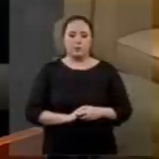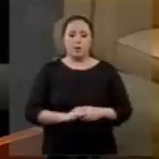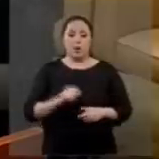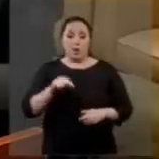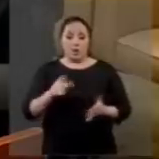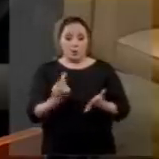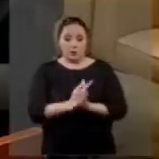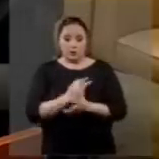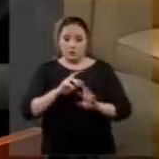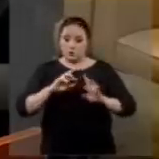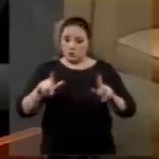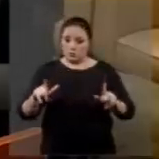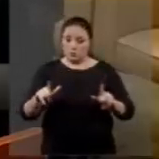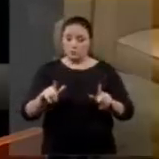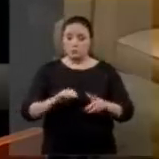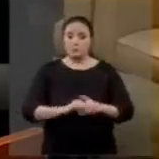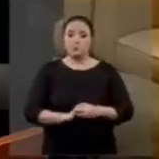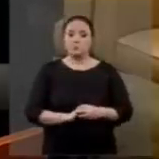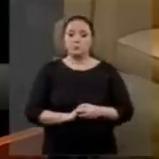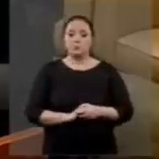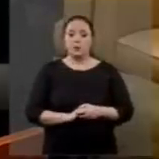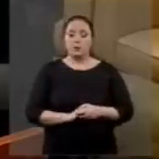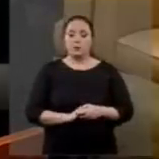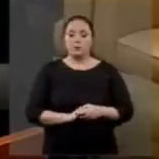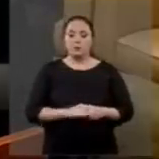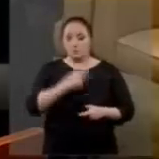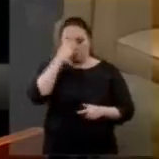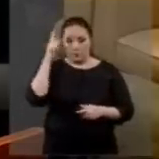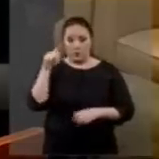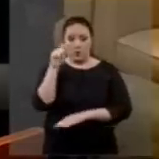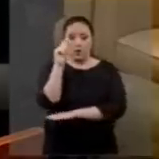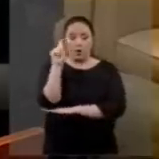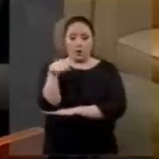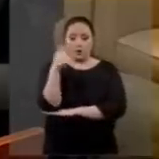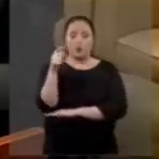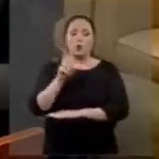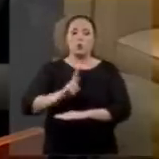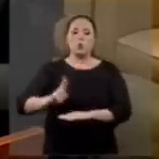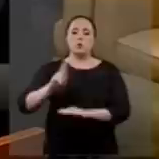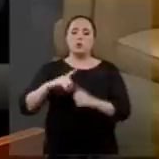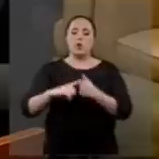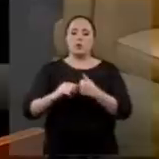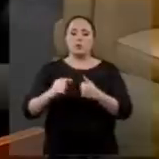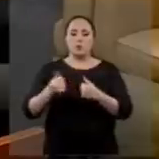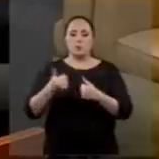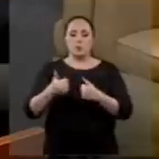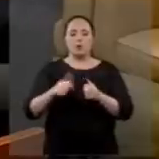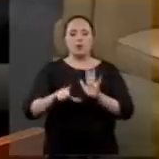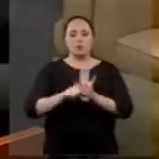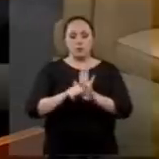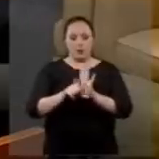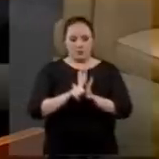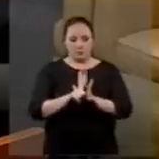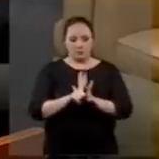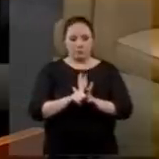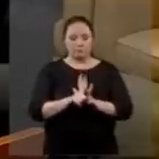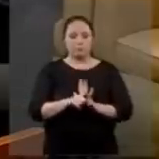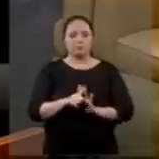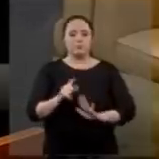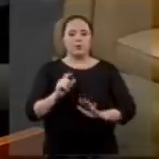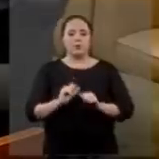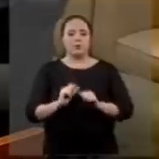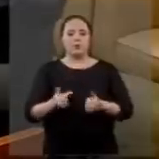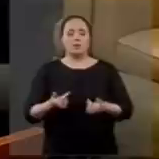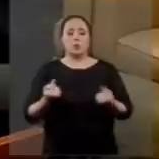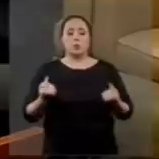oposto. O legislador do Estado do Rio Grande do Sul, por meio do artigo 1º da Lei 11.463, agiu de forma